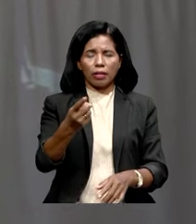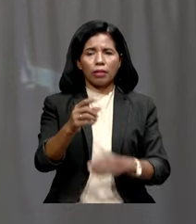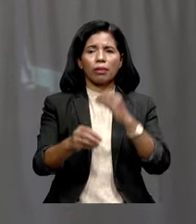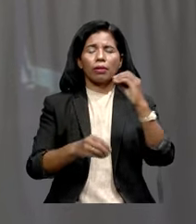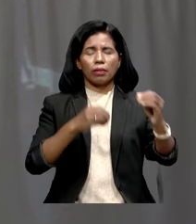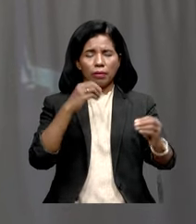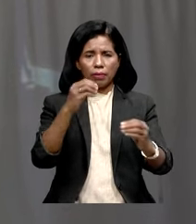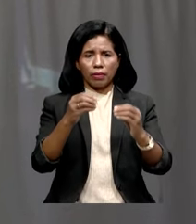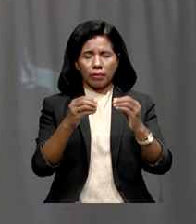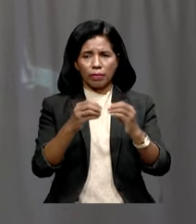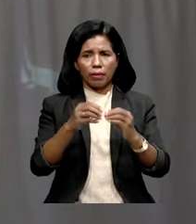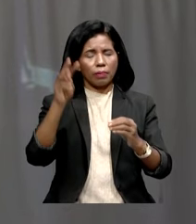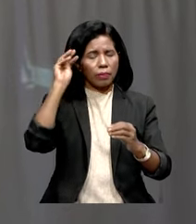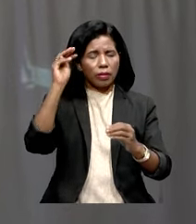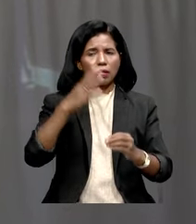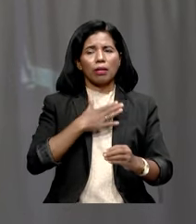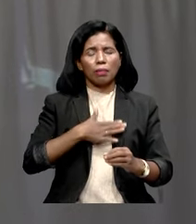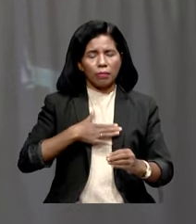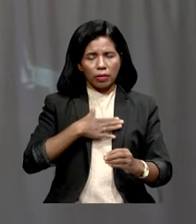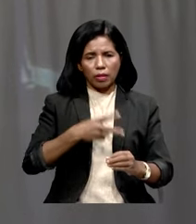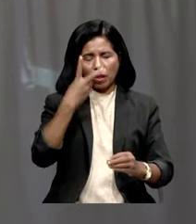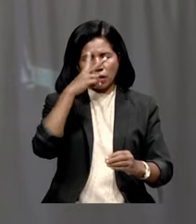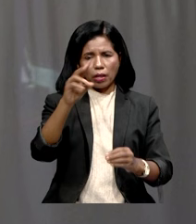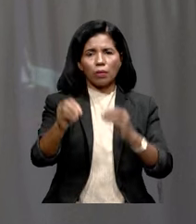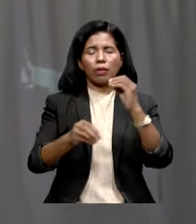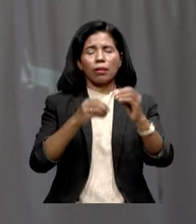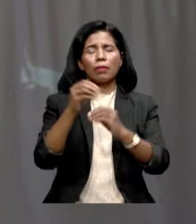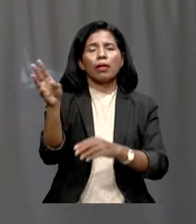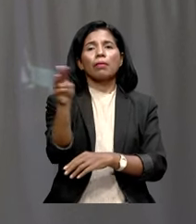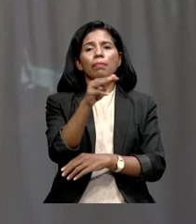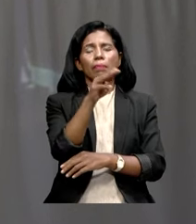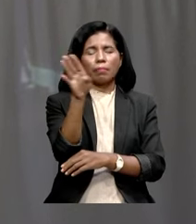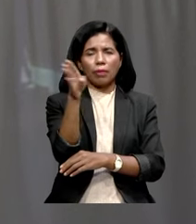Excelência Ministro Favorita Harre la Bandeira, Nebe